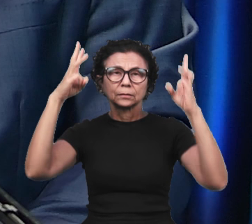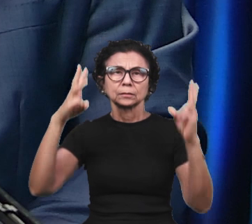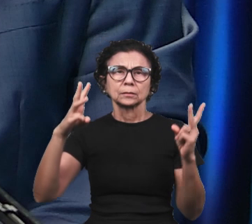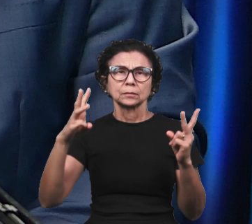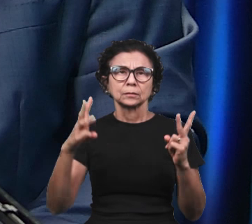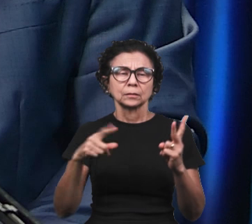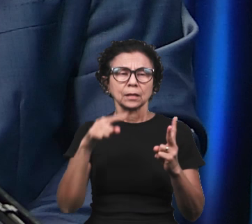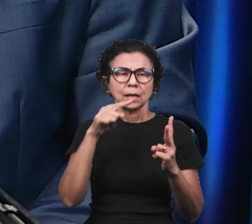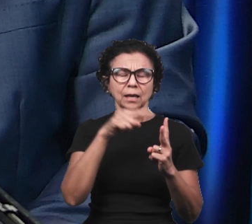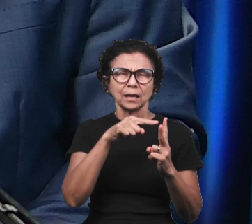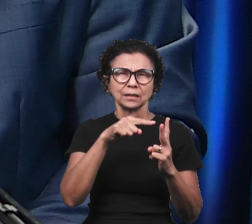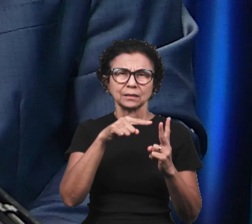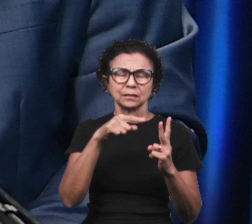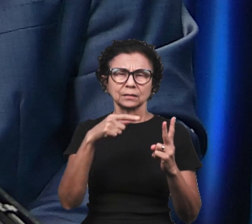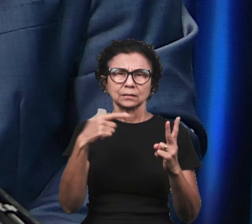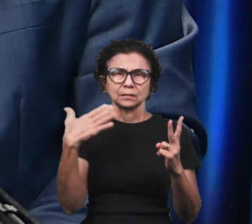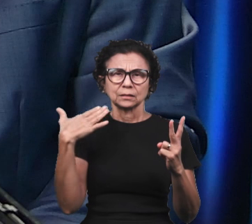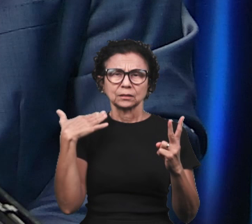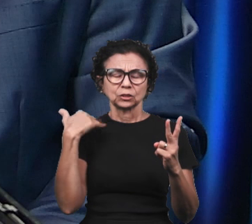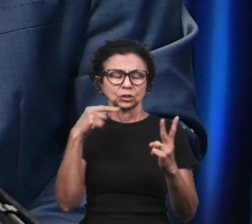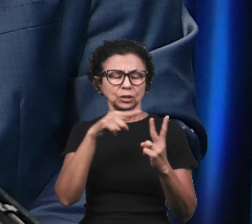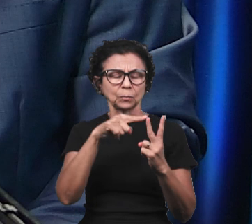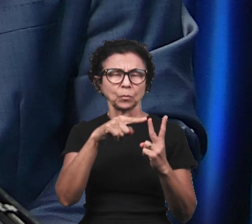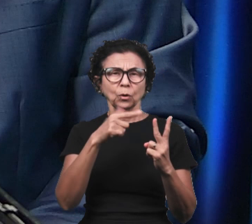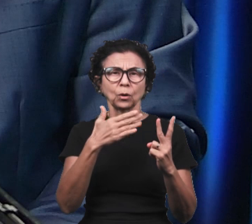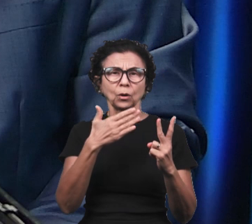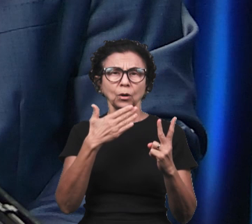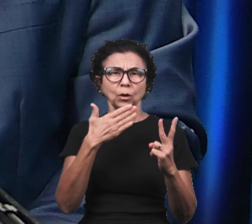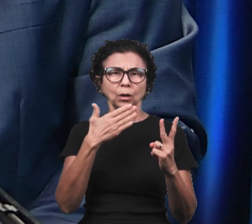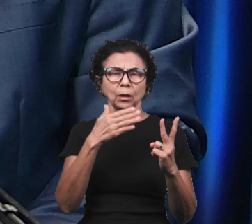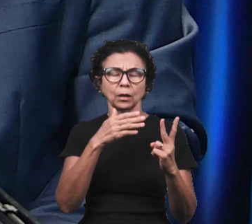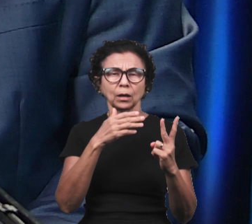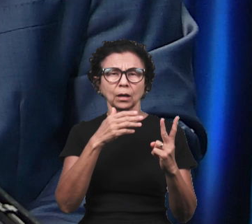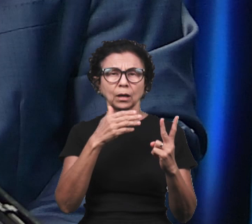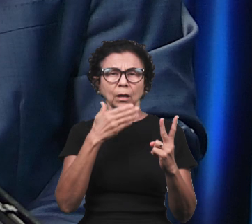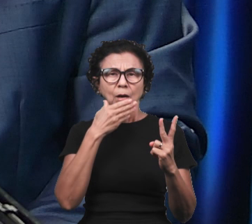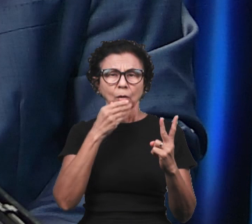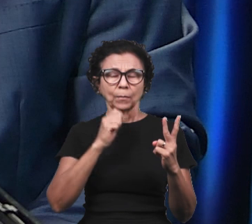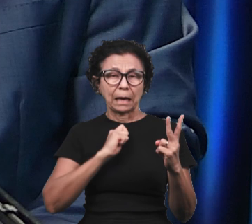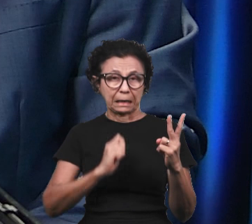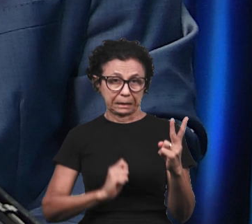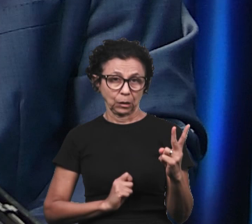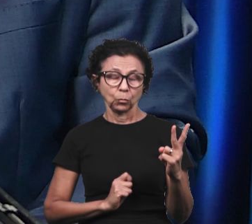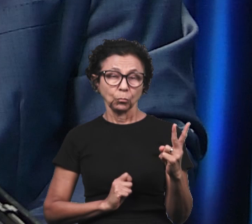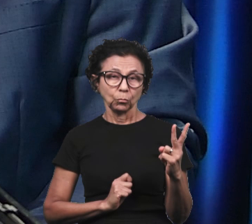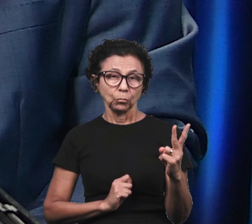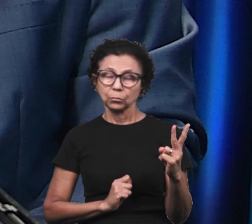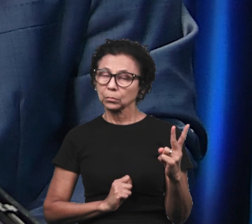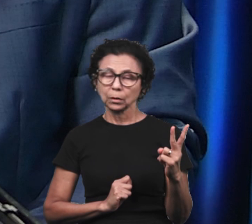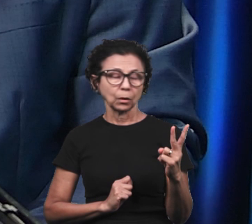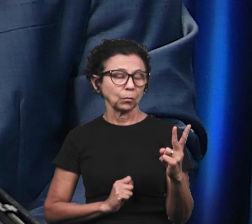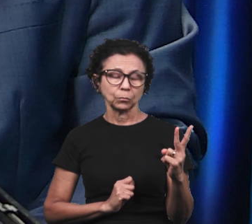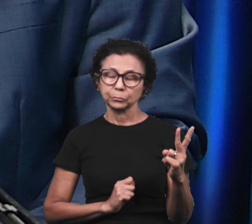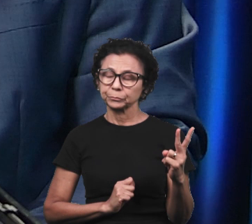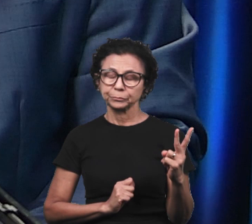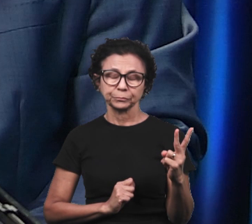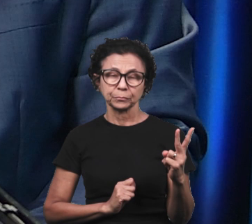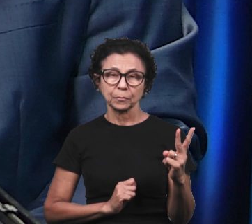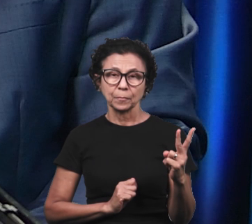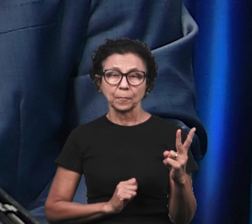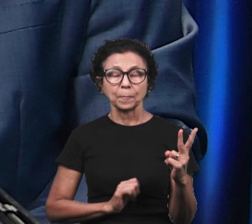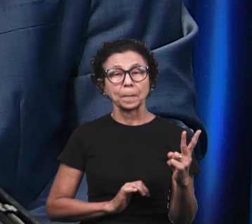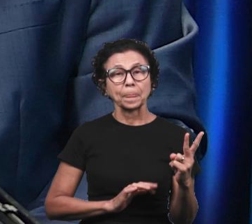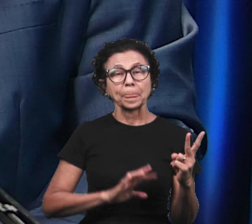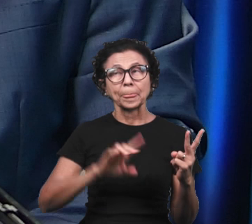Porque o chamado não vem da igreja. A igreja convida. Mas quem faz o